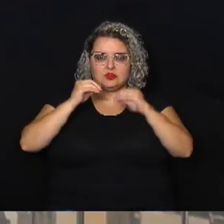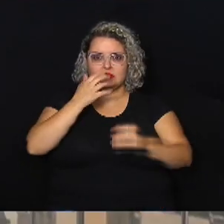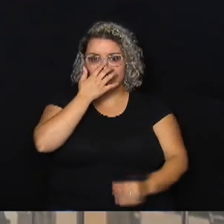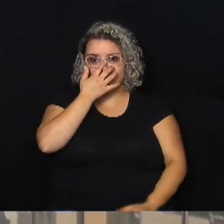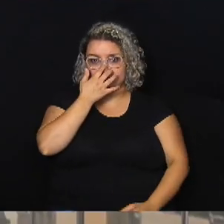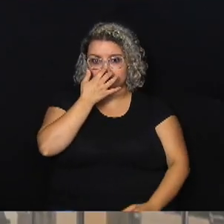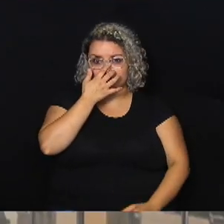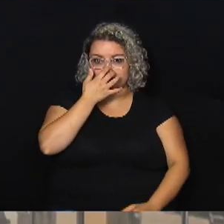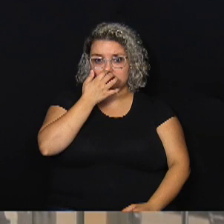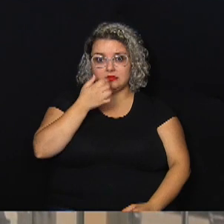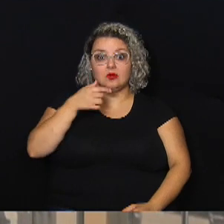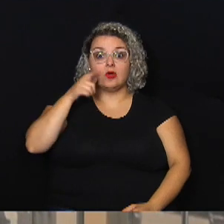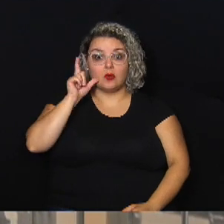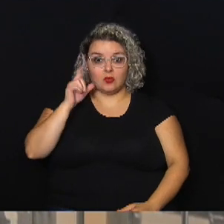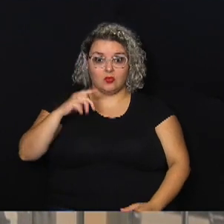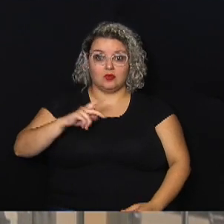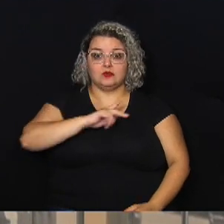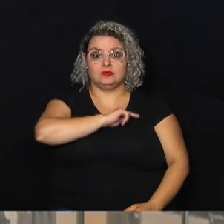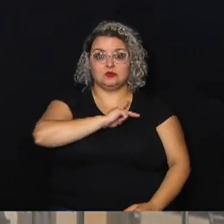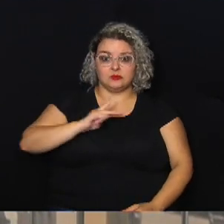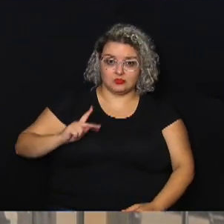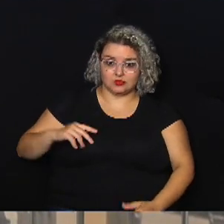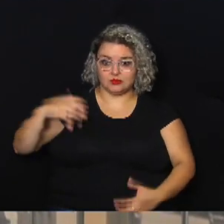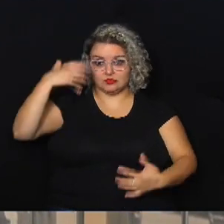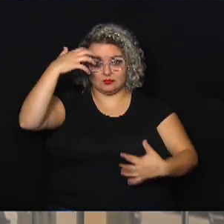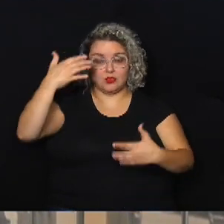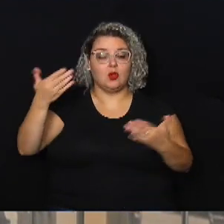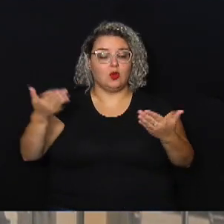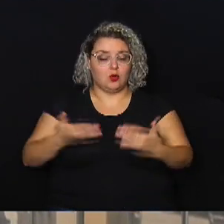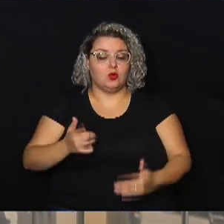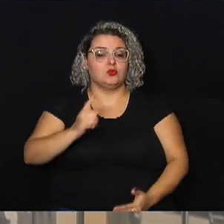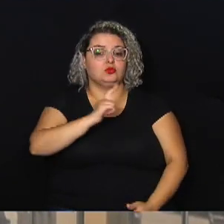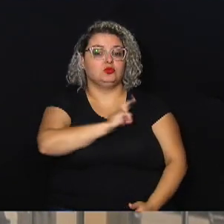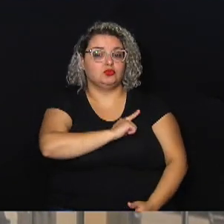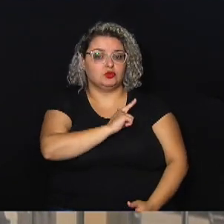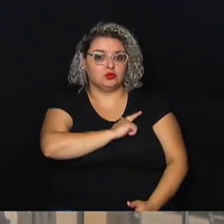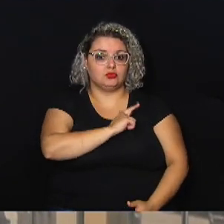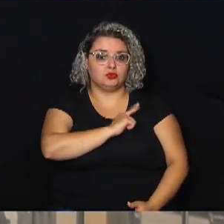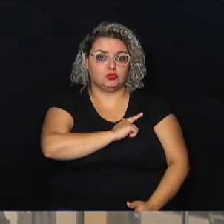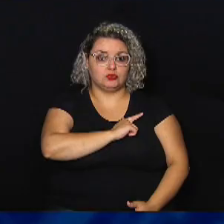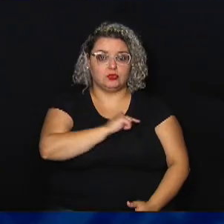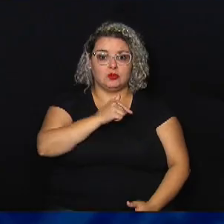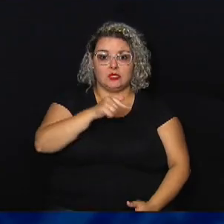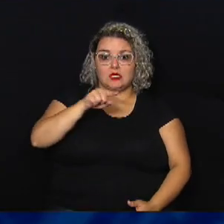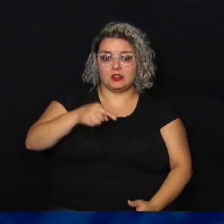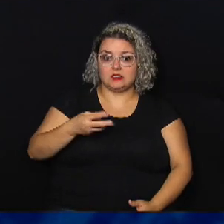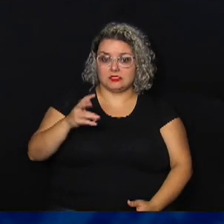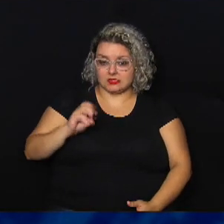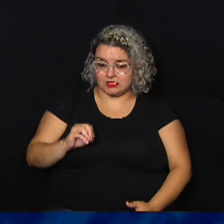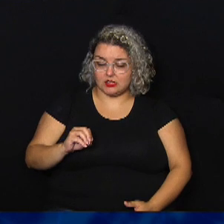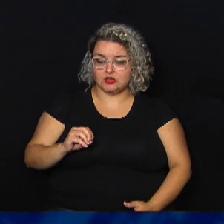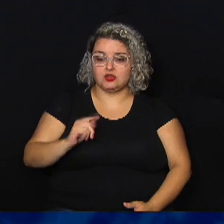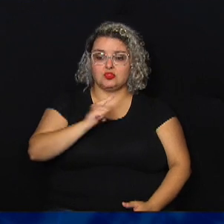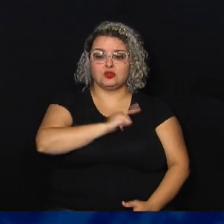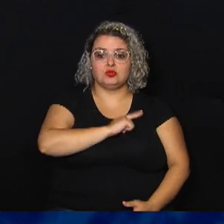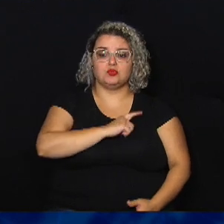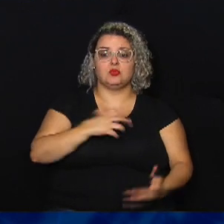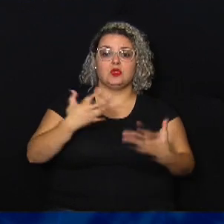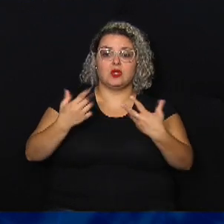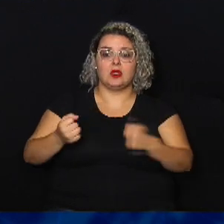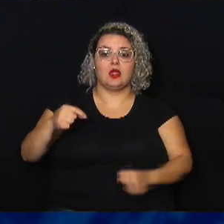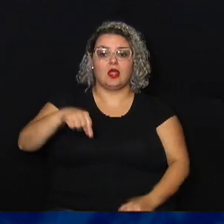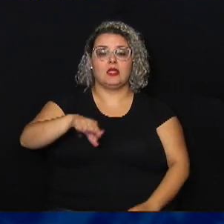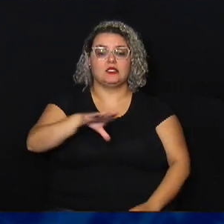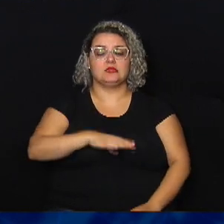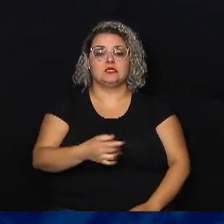Ontem a Macaca jogou, hoje é a vez do Bugre entrar em campo. Às 7h30 da noite, o Guarani recebe aqui em